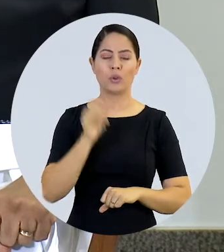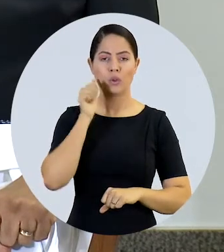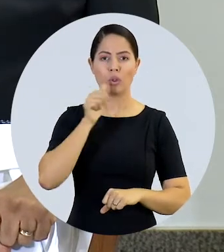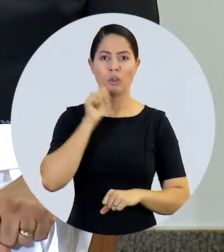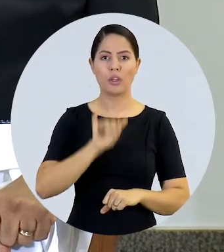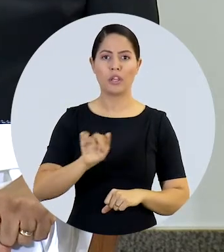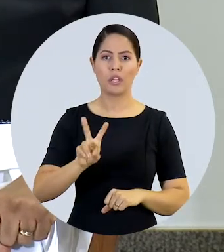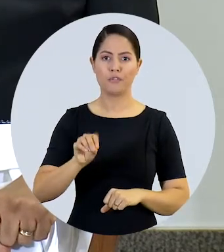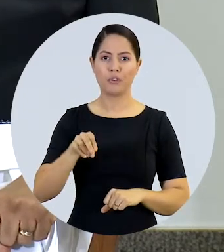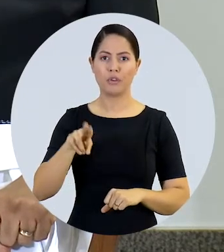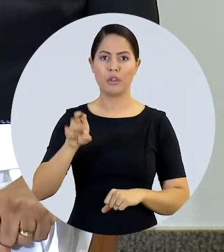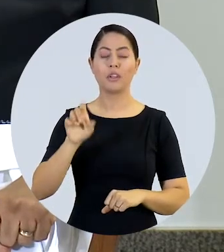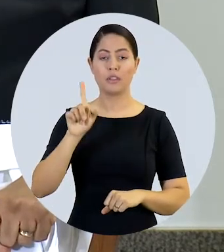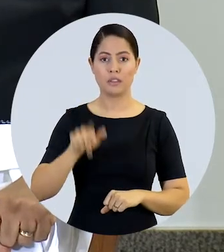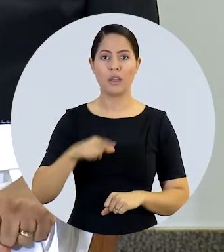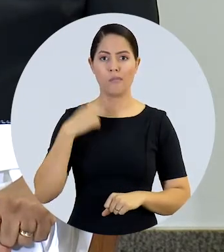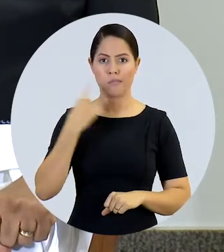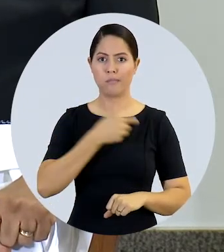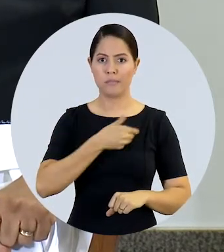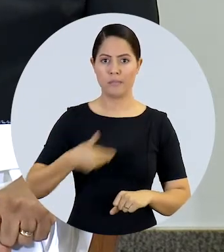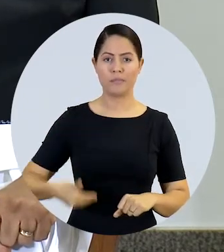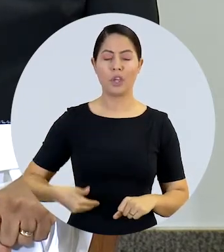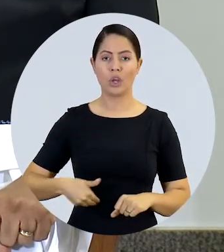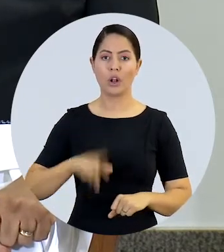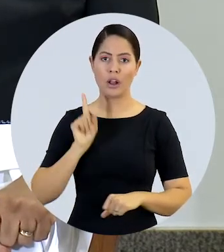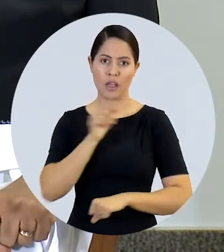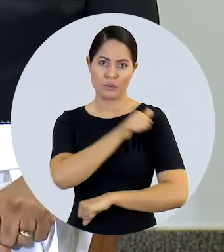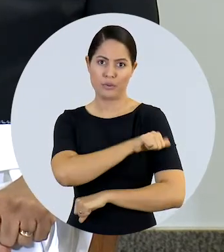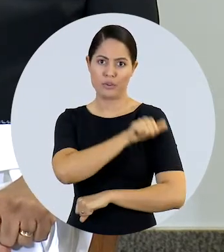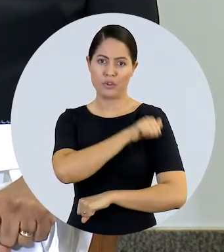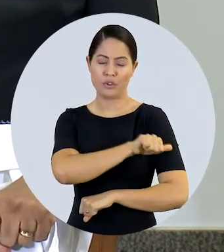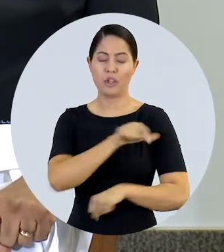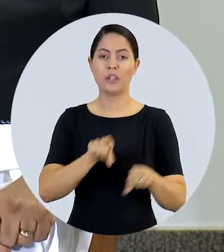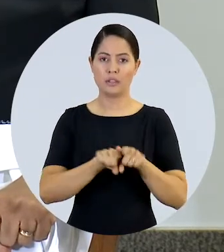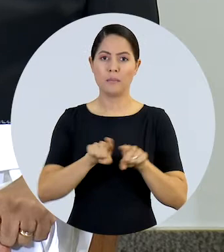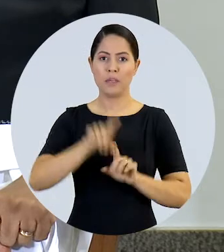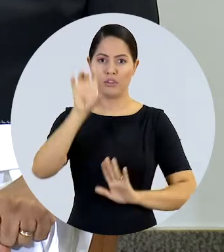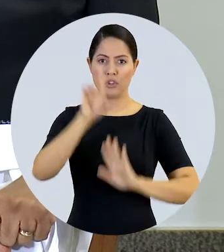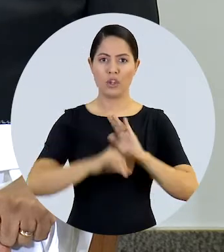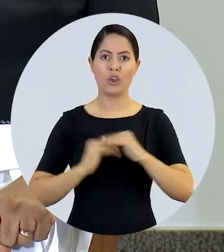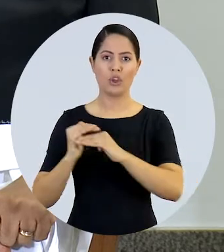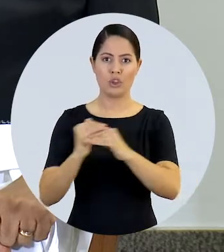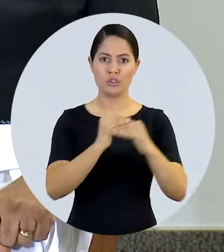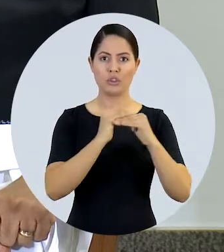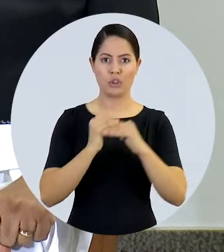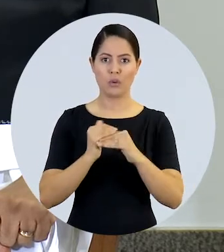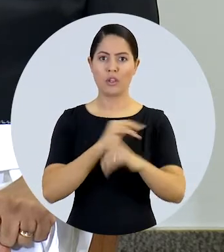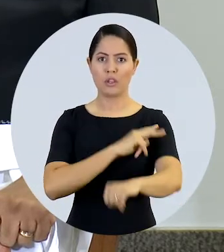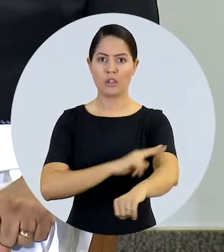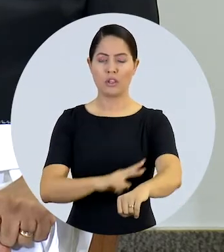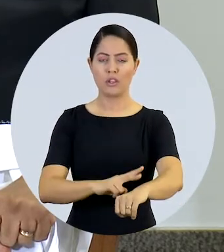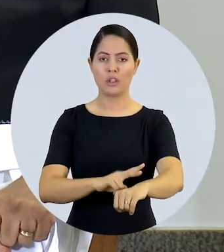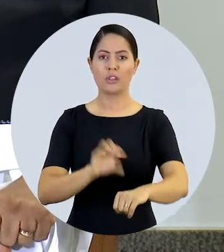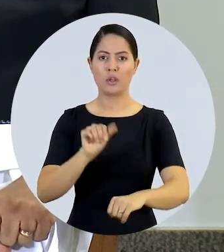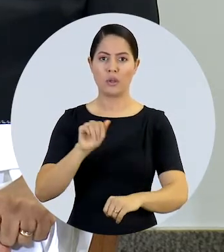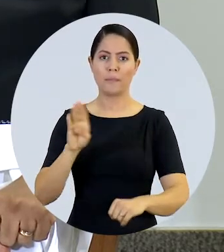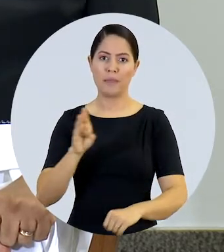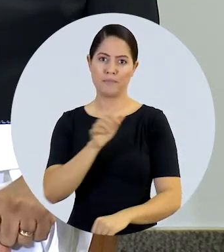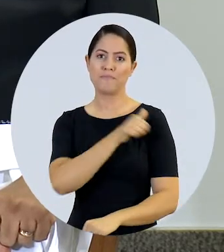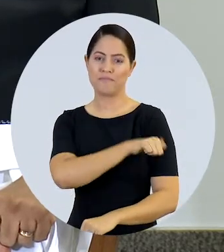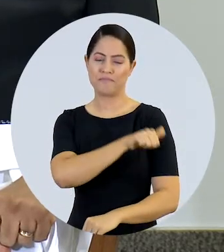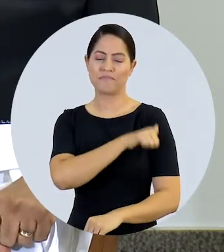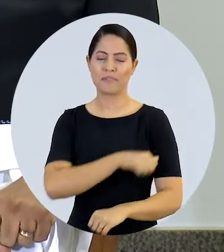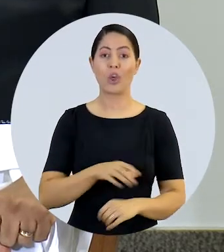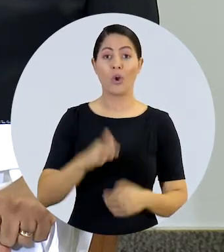doutora Ivone Caetano, ela que é desembargadora do Tribunal de Justiça do Rio de Janeiro e também diretora de Igualdade Racial